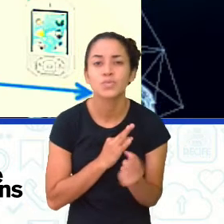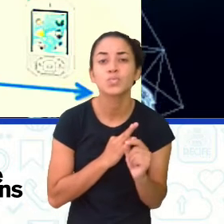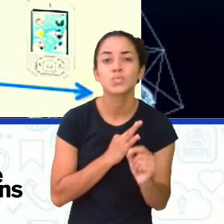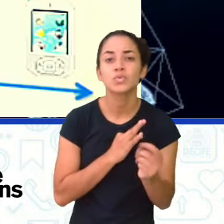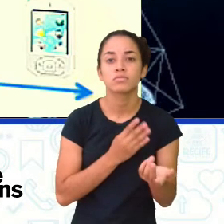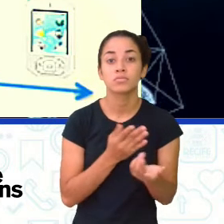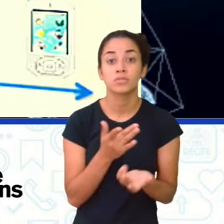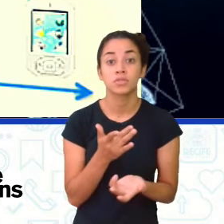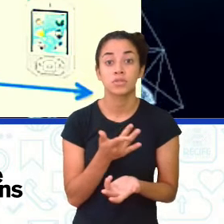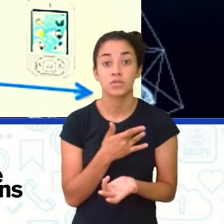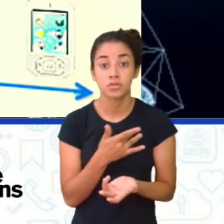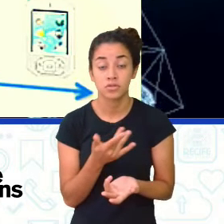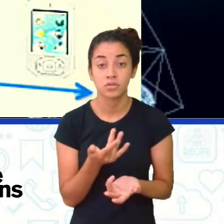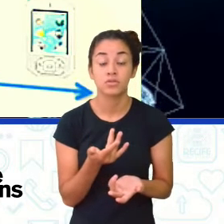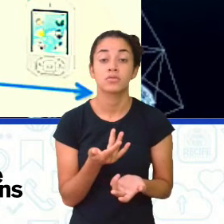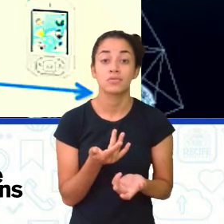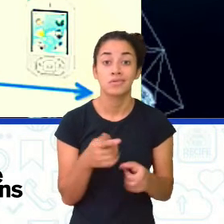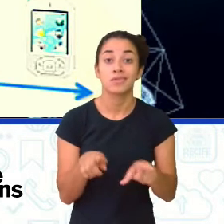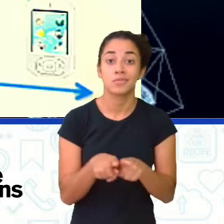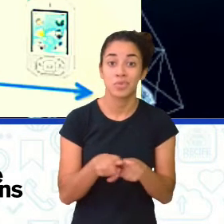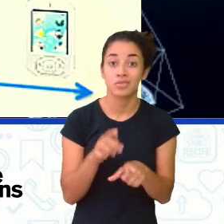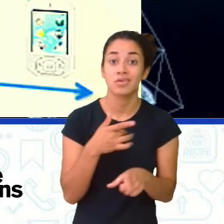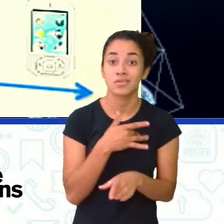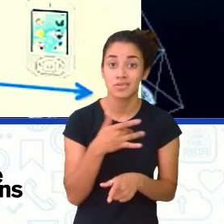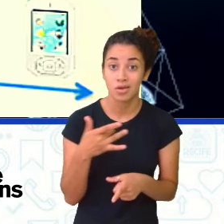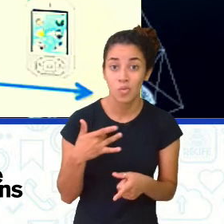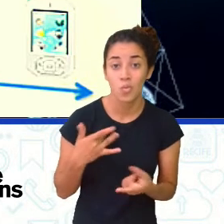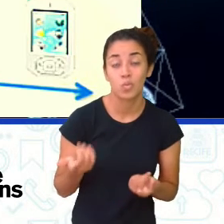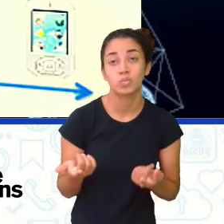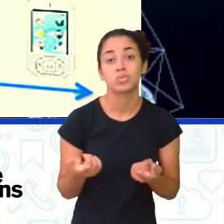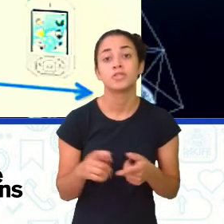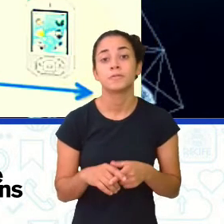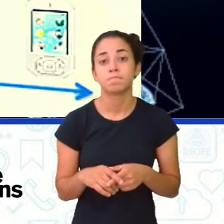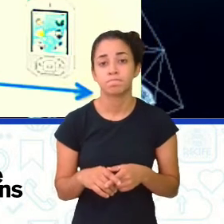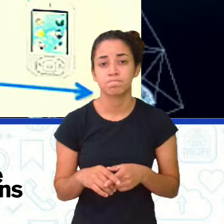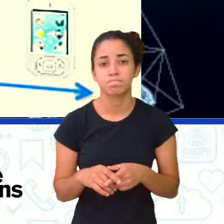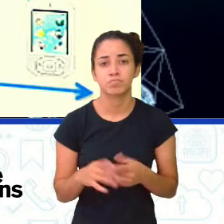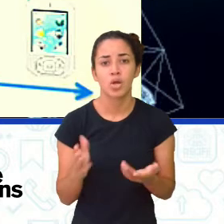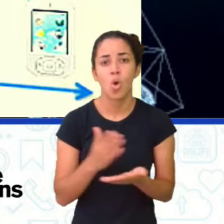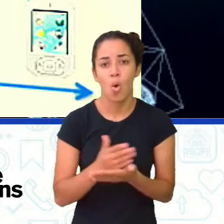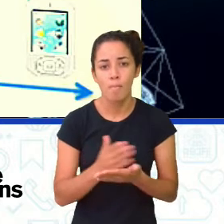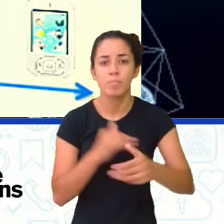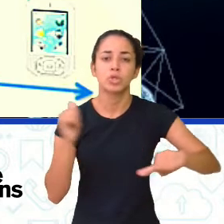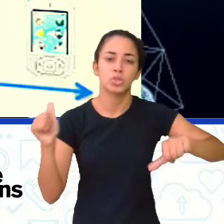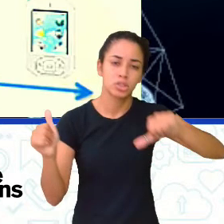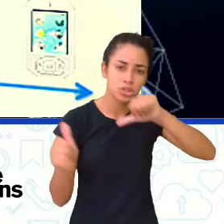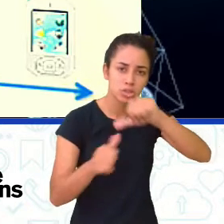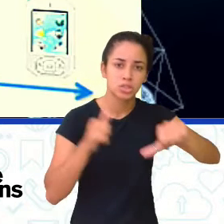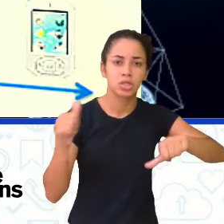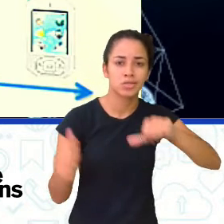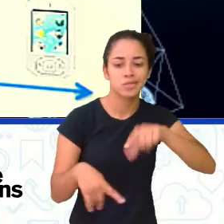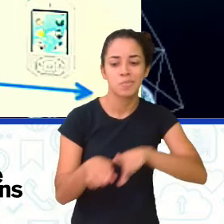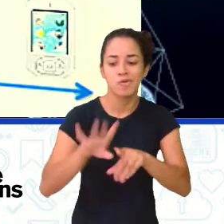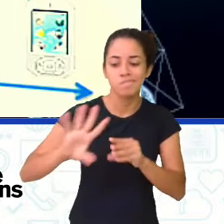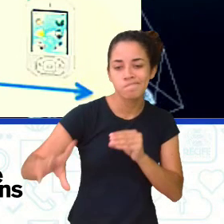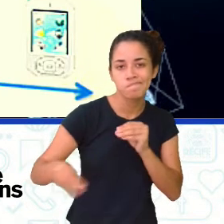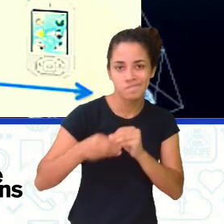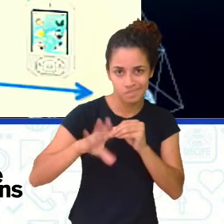De saúde, a gente já vê alguns procedimentos de saúde com algumas mudanças, com alguns